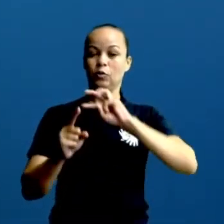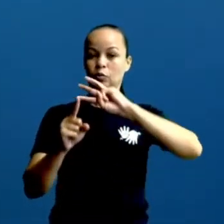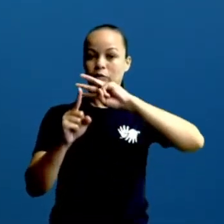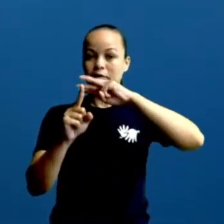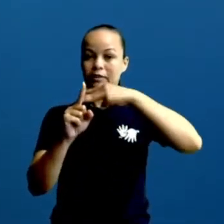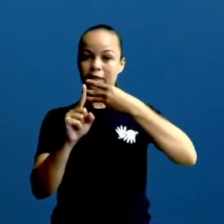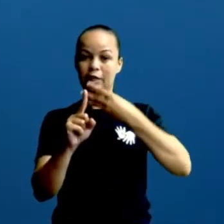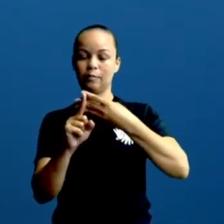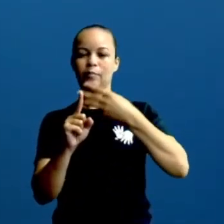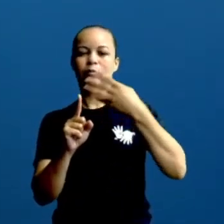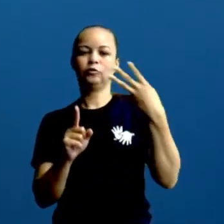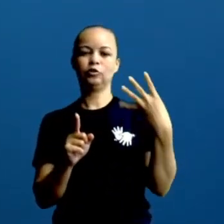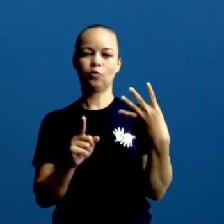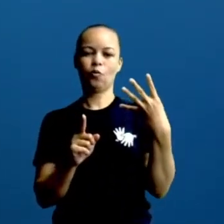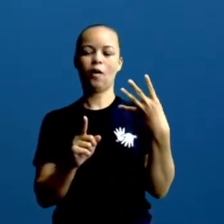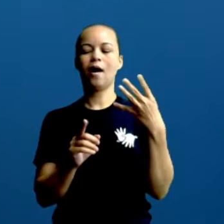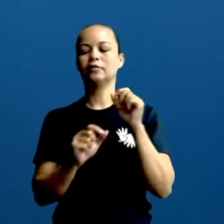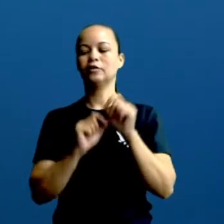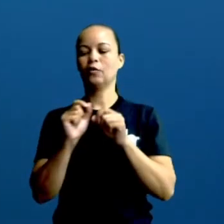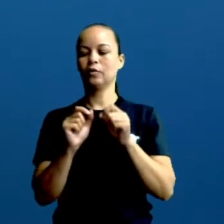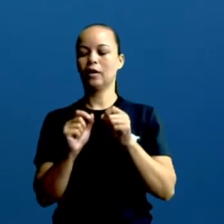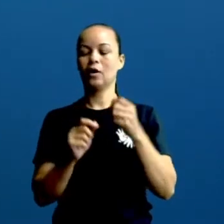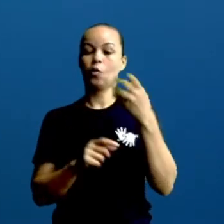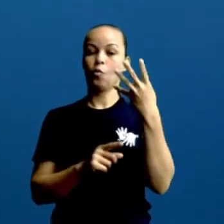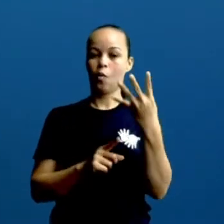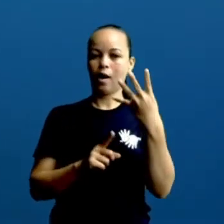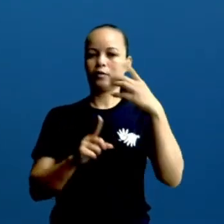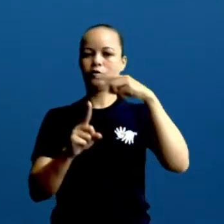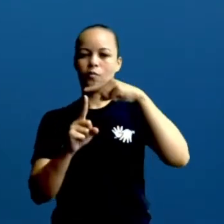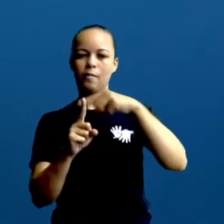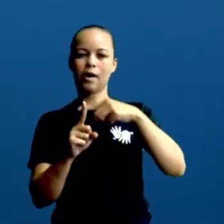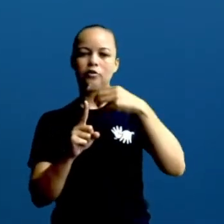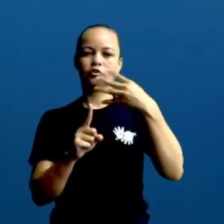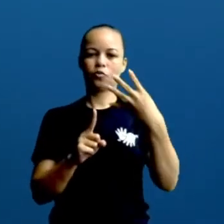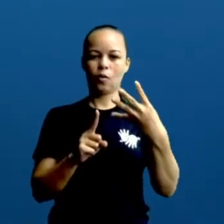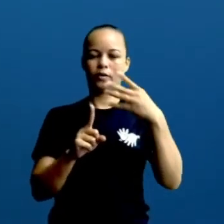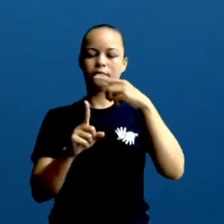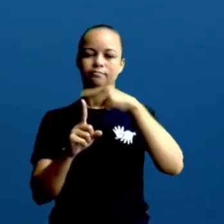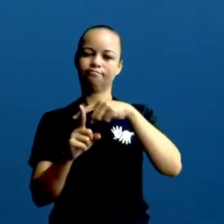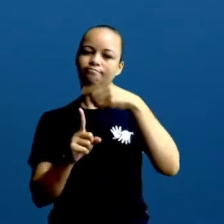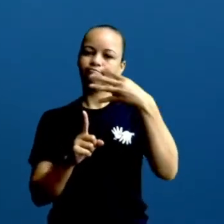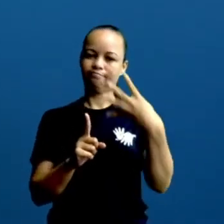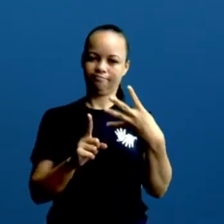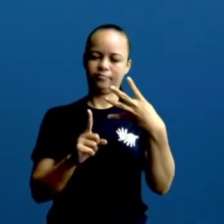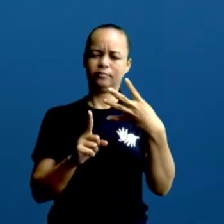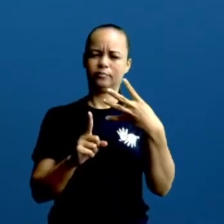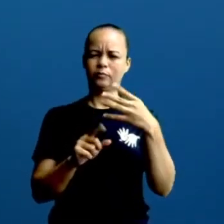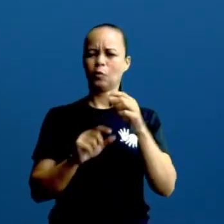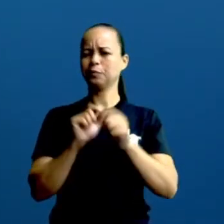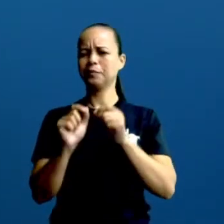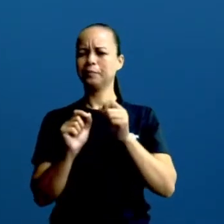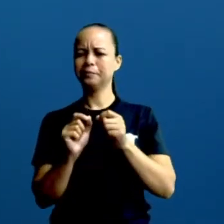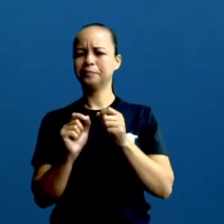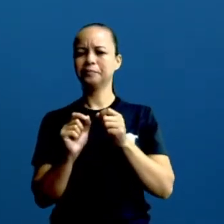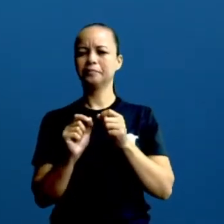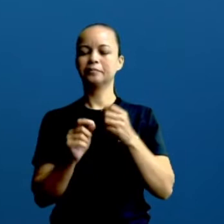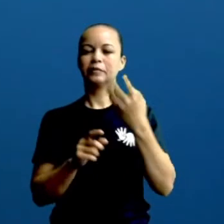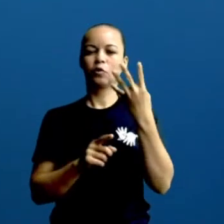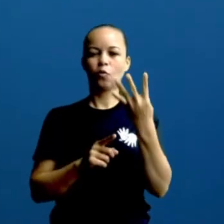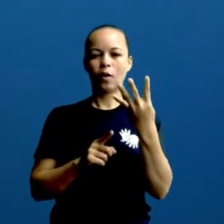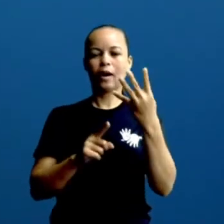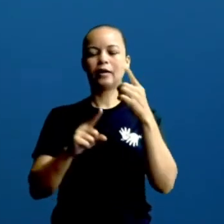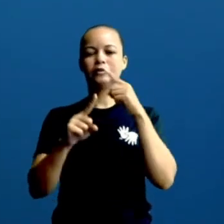de 40 42 44 ou seja